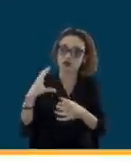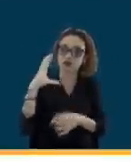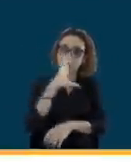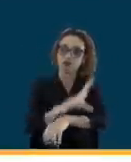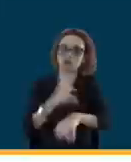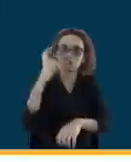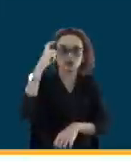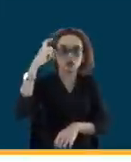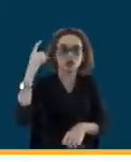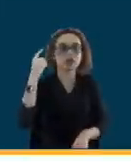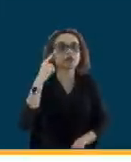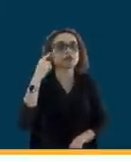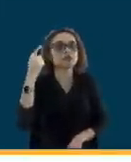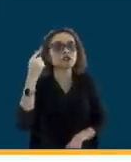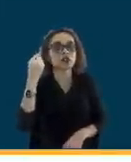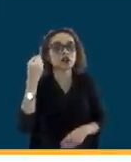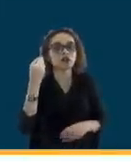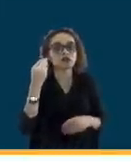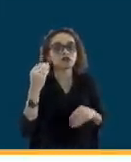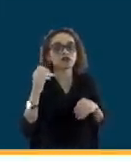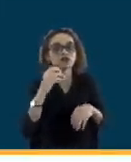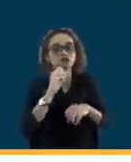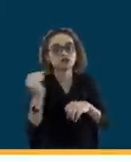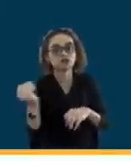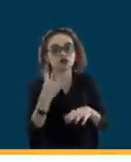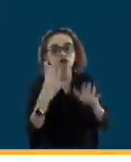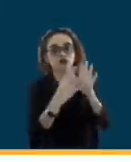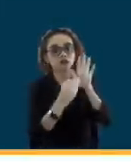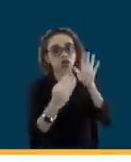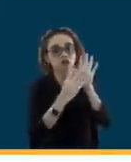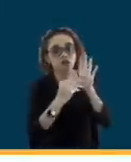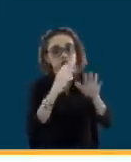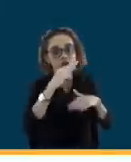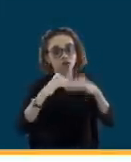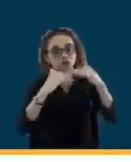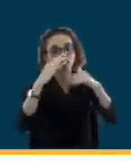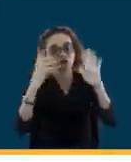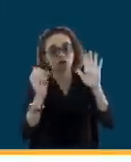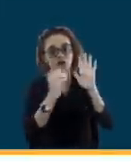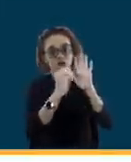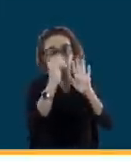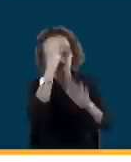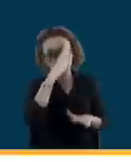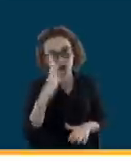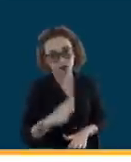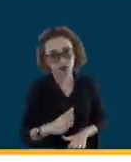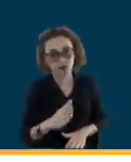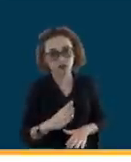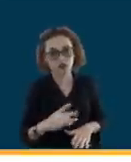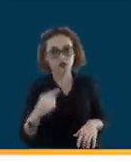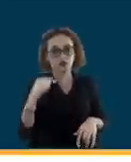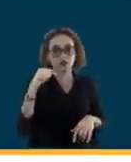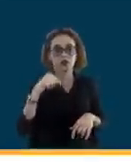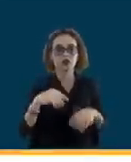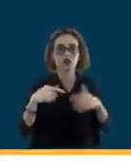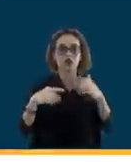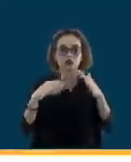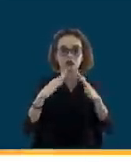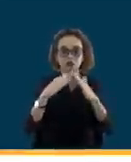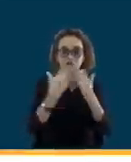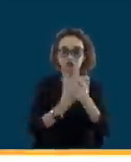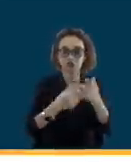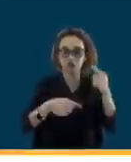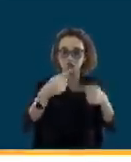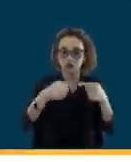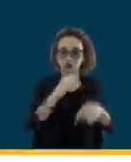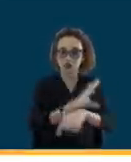de desenvolvimento para o Brasil, né? Esse é o objetivo da Escola de Políticas Culturais. A gente entende que a consolidação